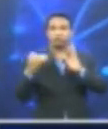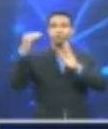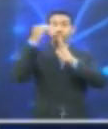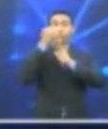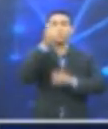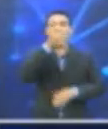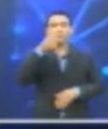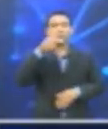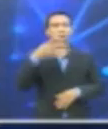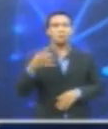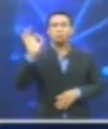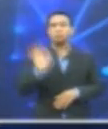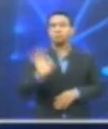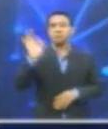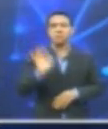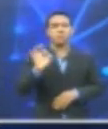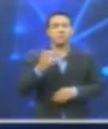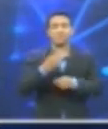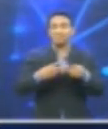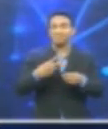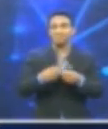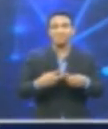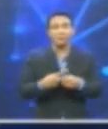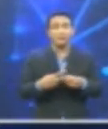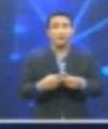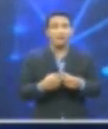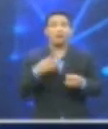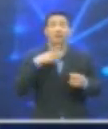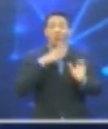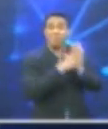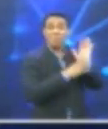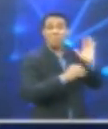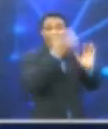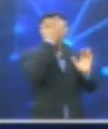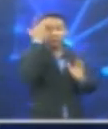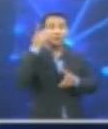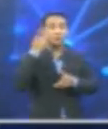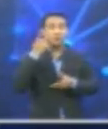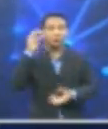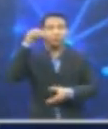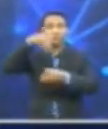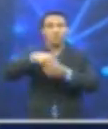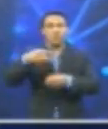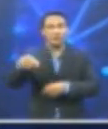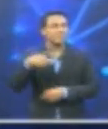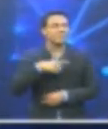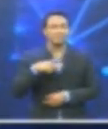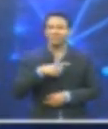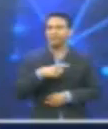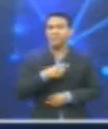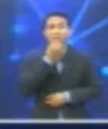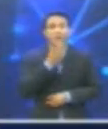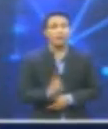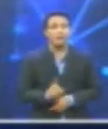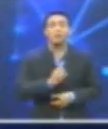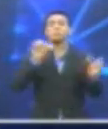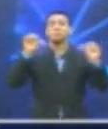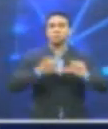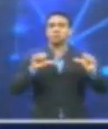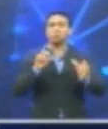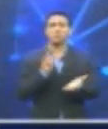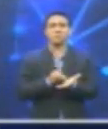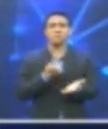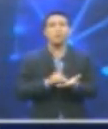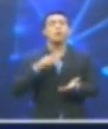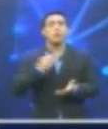164% da criminalidade. Então, esse modelo aplicado lá não está dando um bom resultado. A criminalidade aumentou e muito. Nós vamos fazer